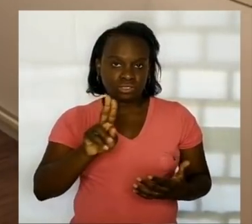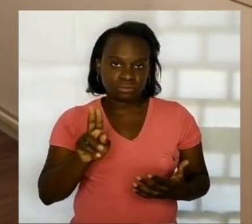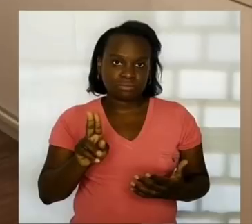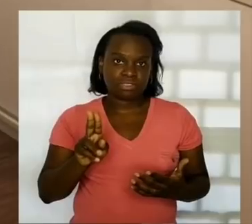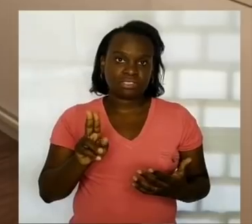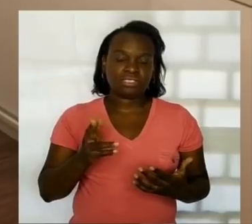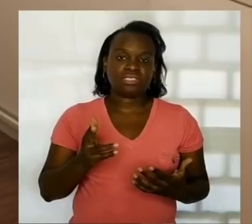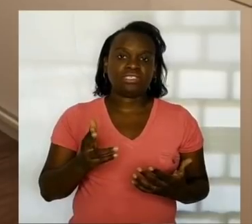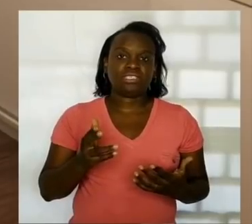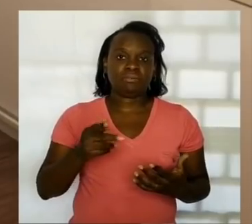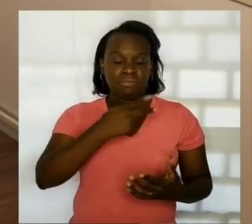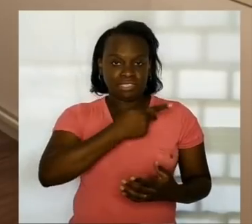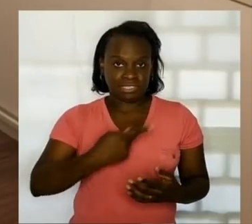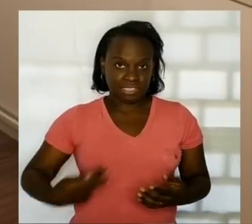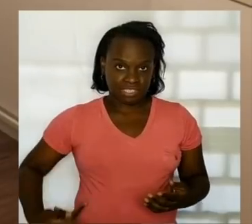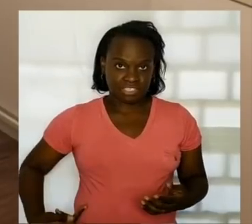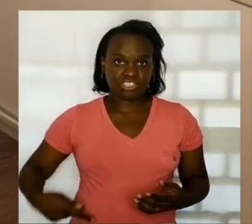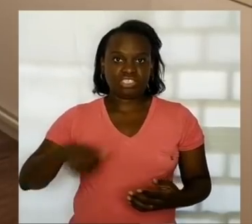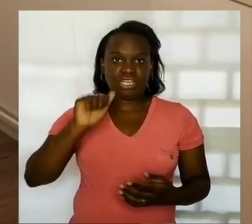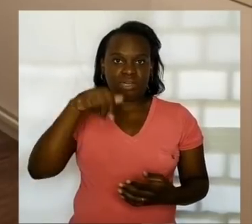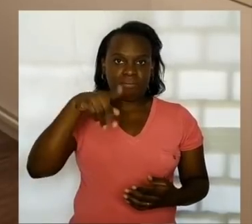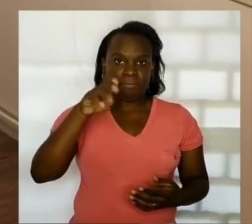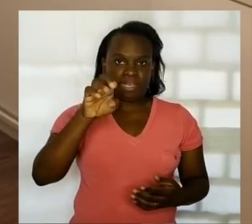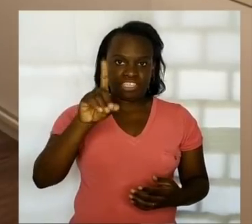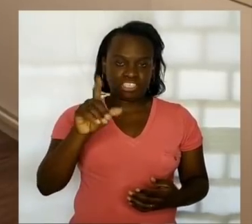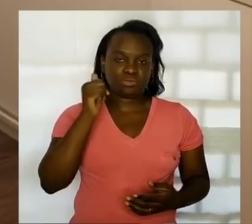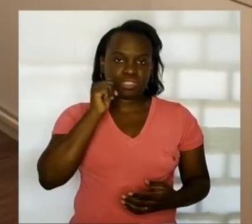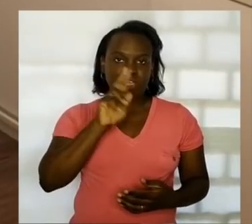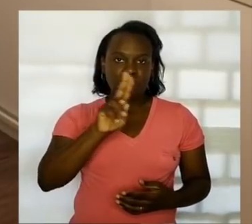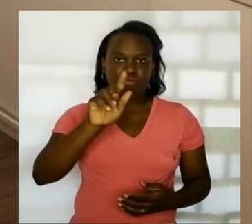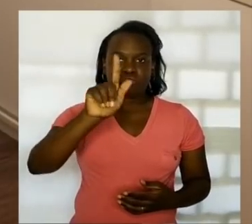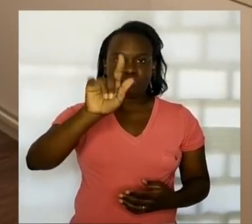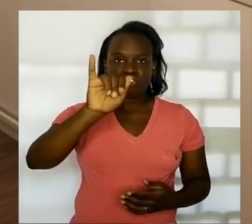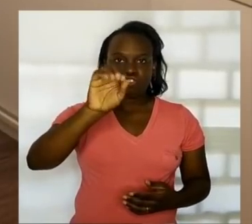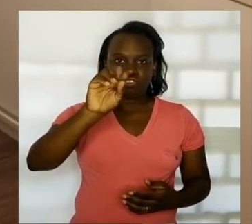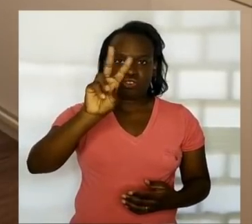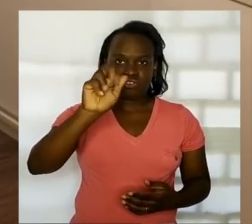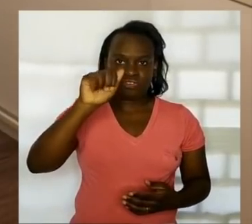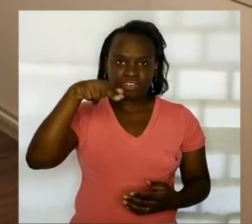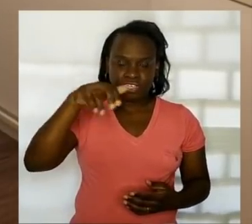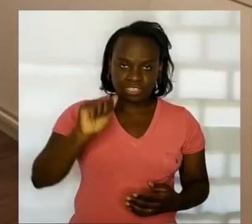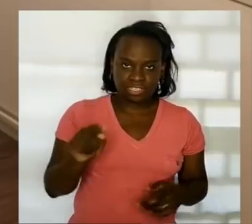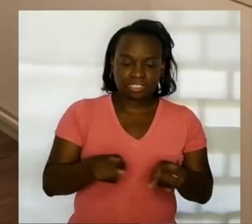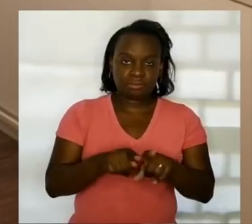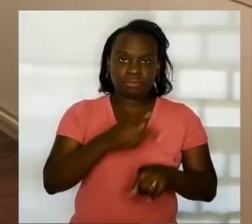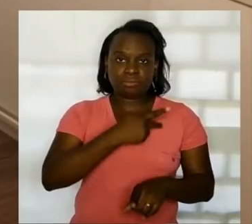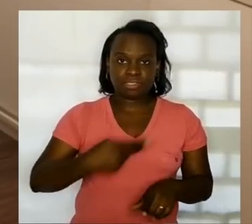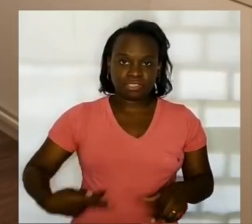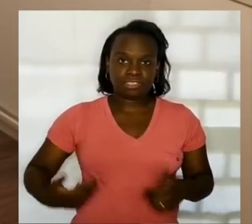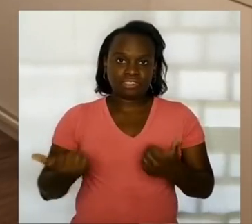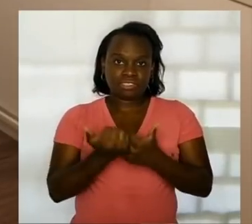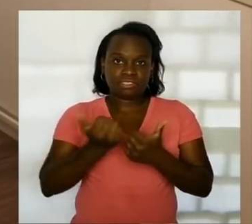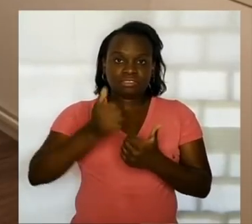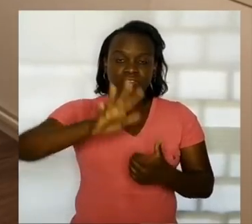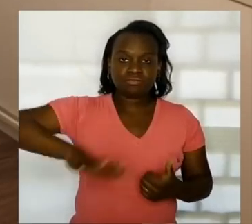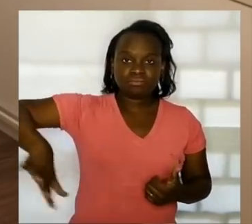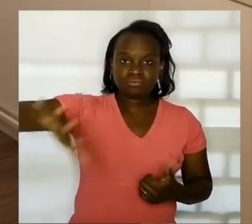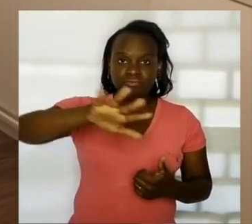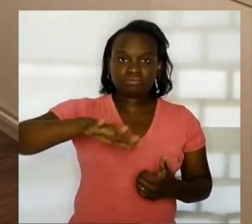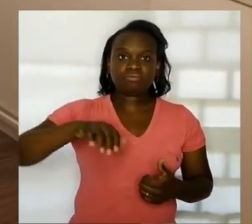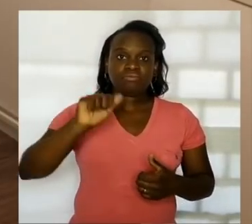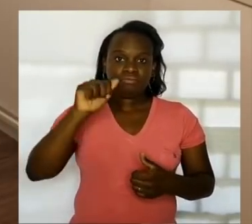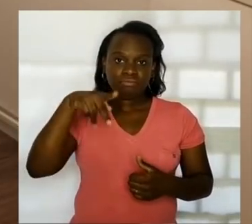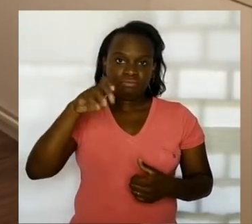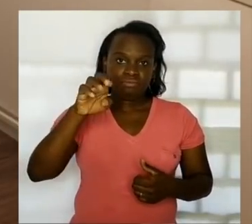nome da presidente da Amped, Giovanna, e o nome da vice-presidente para a região